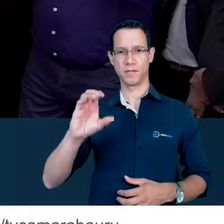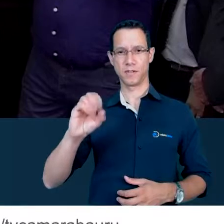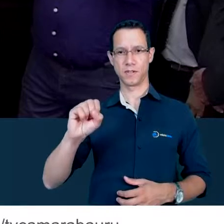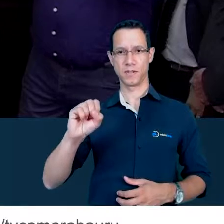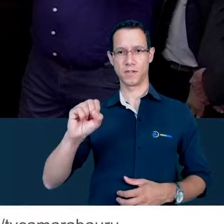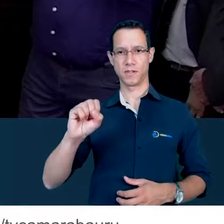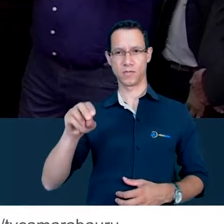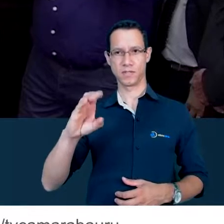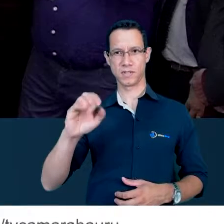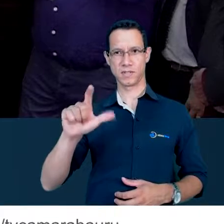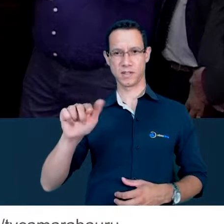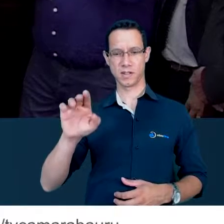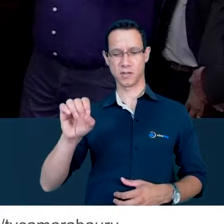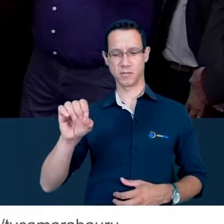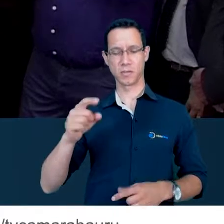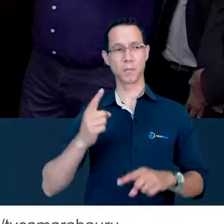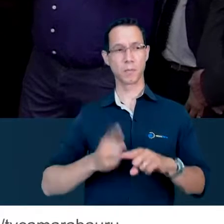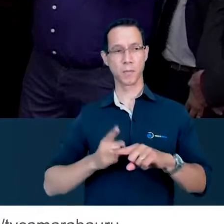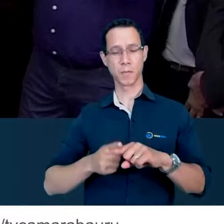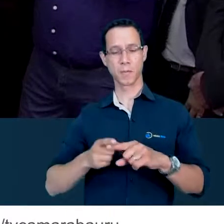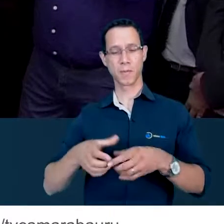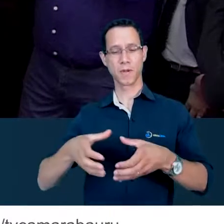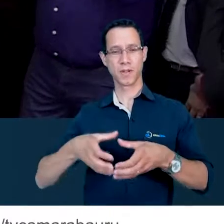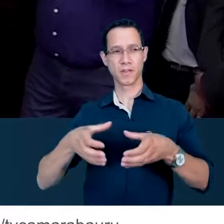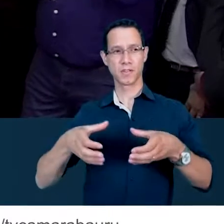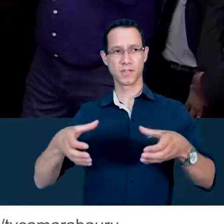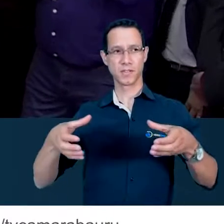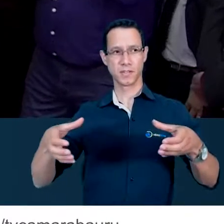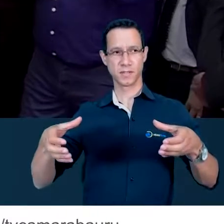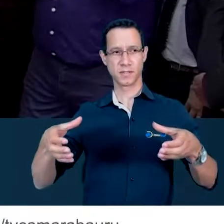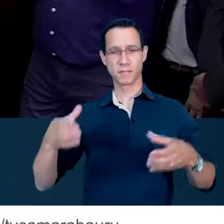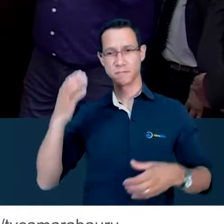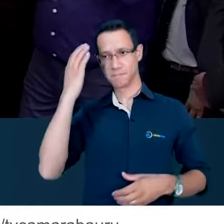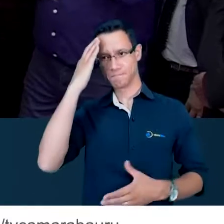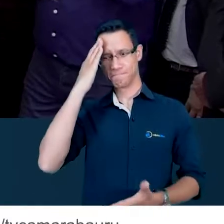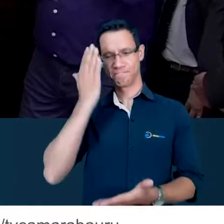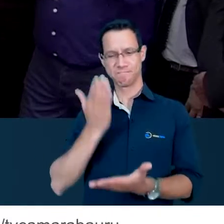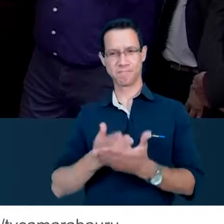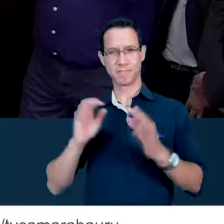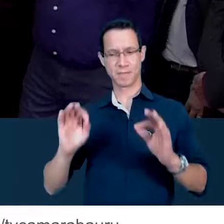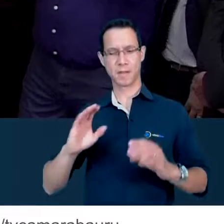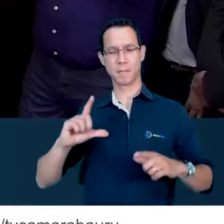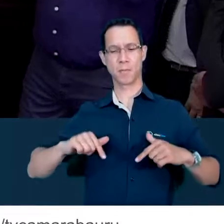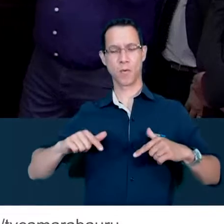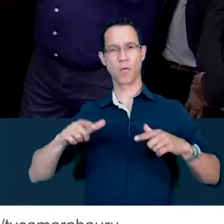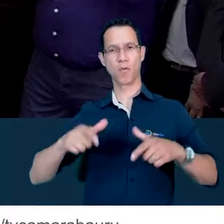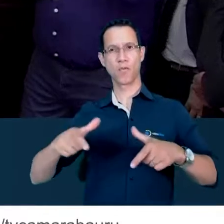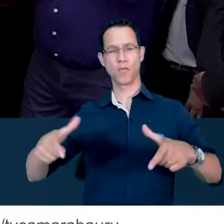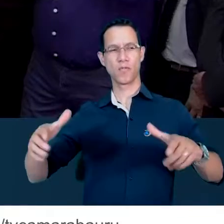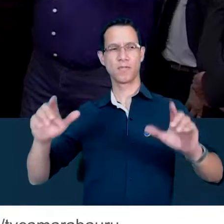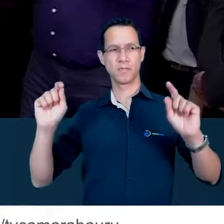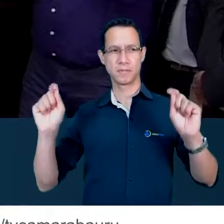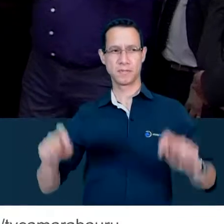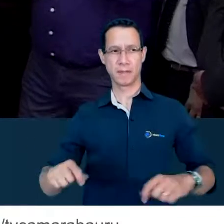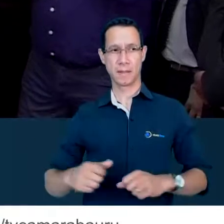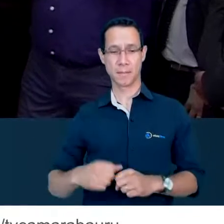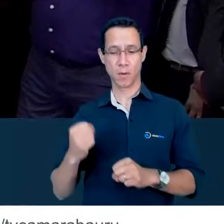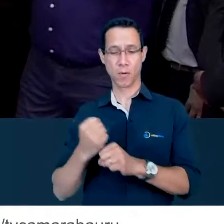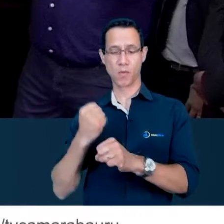atender ao mercado em crescimento e acreditando no potencial de Bauru e região, no segmento da construção